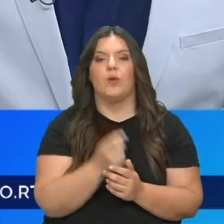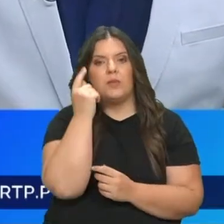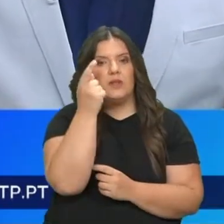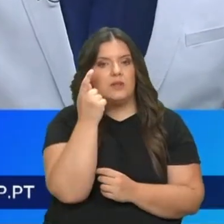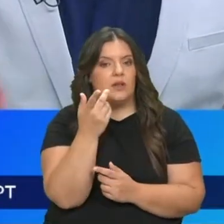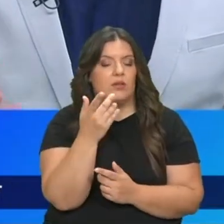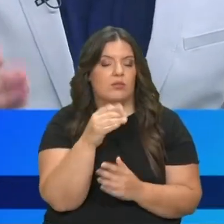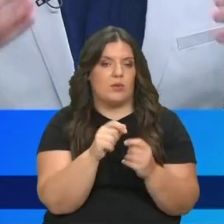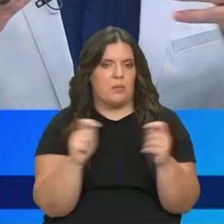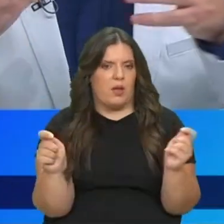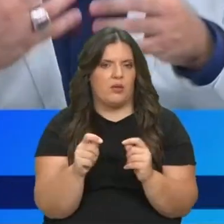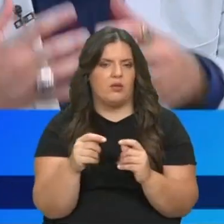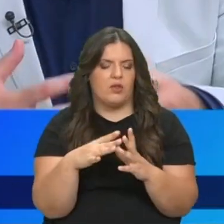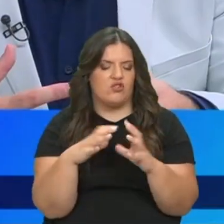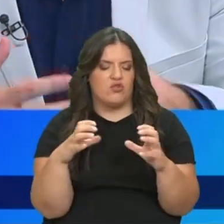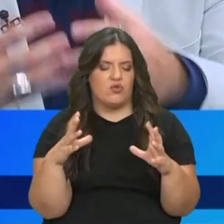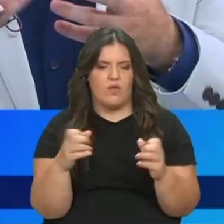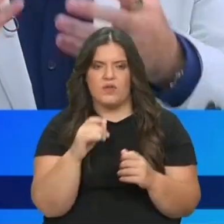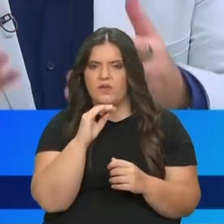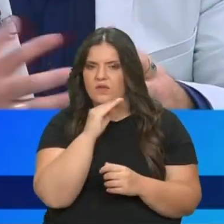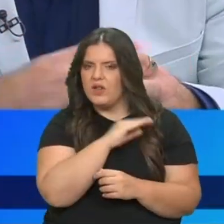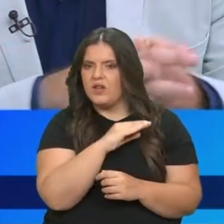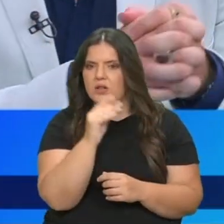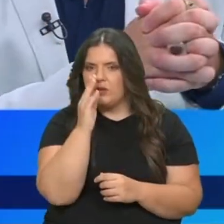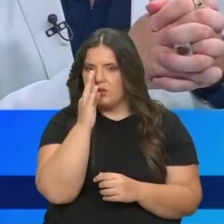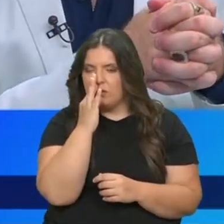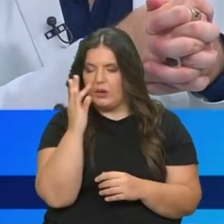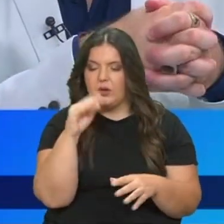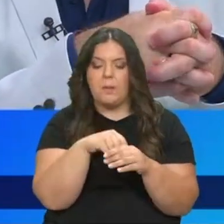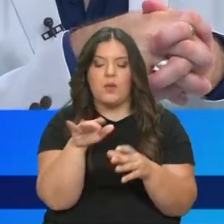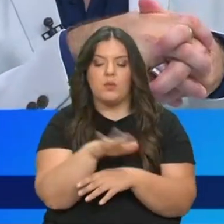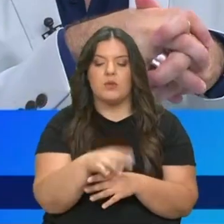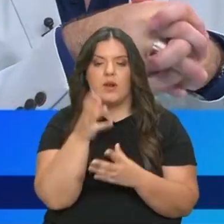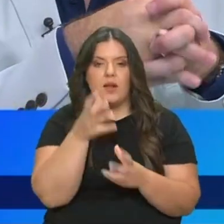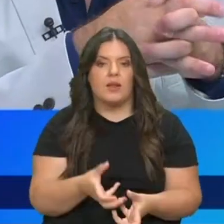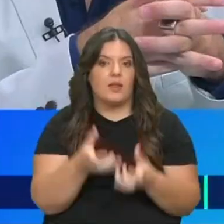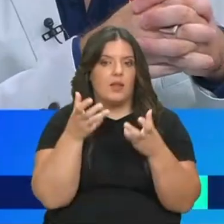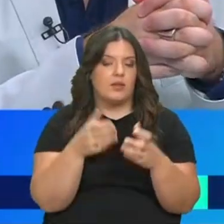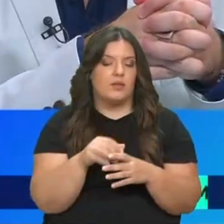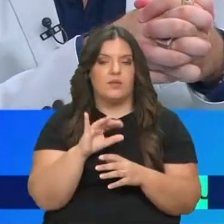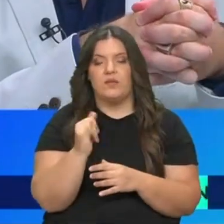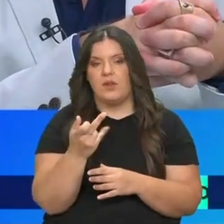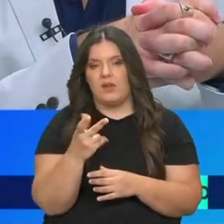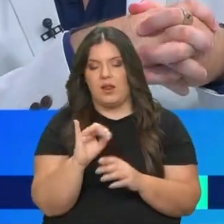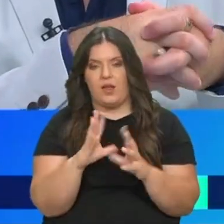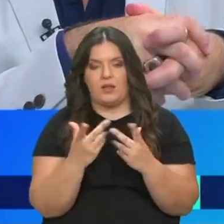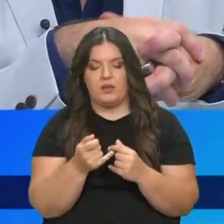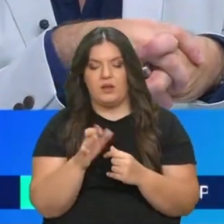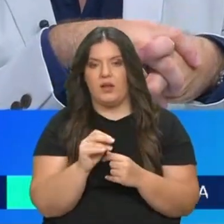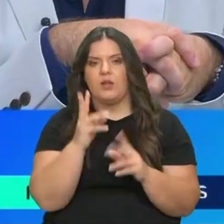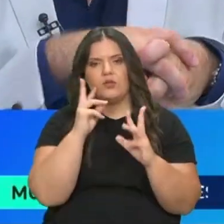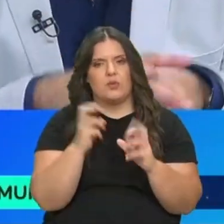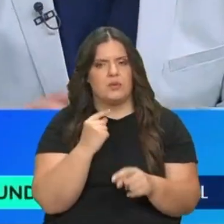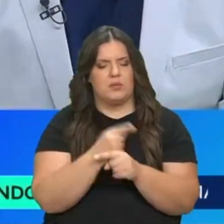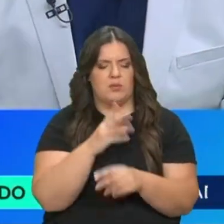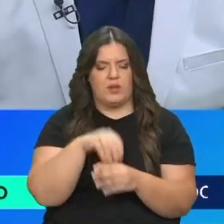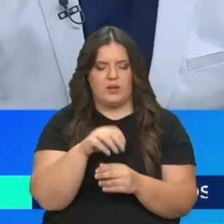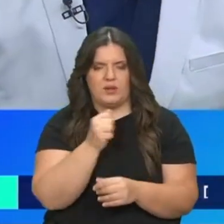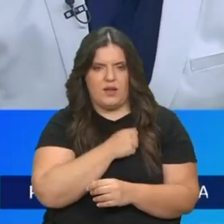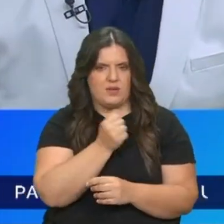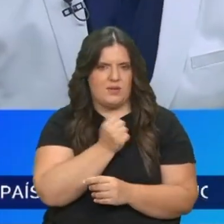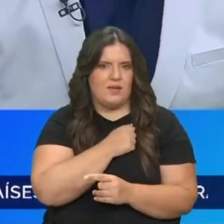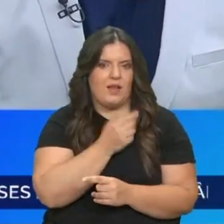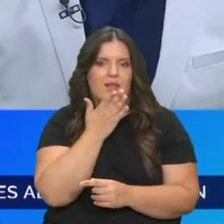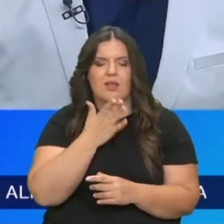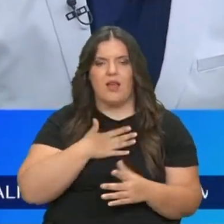tamanho destas nuvens frias no meio de uma zona muito quente do coração da Via Láctea. Portanto, há sempre descobertas, até mesmo dentro de casa, que